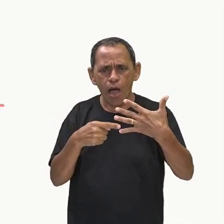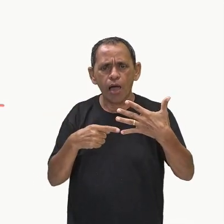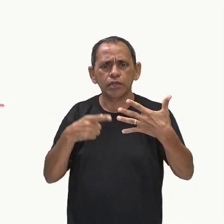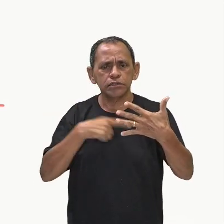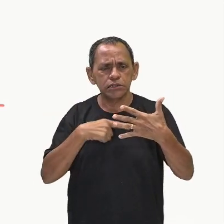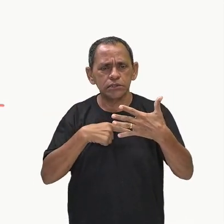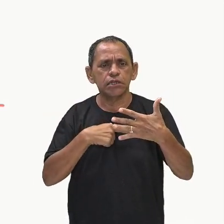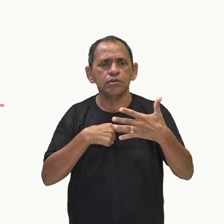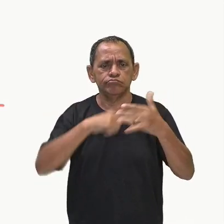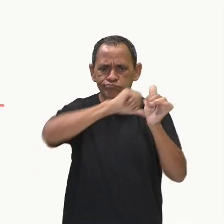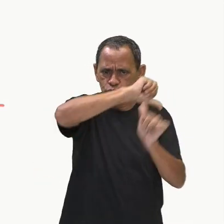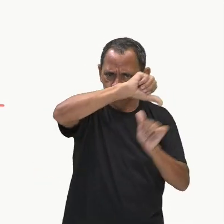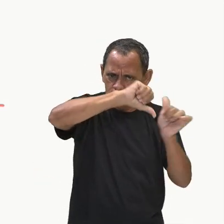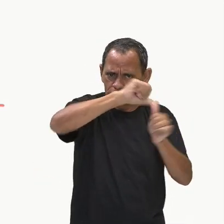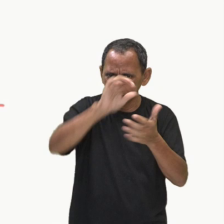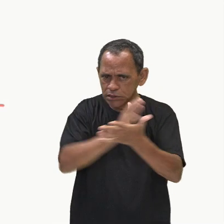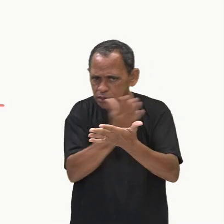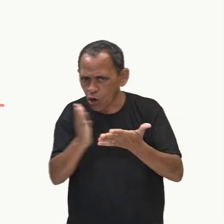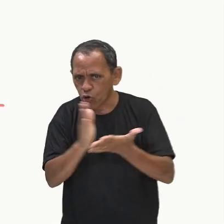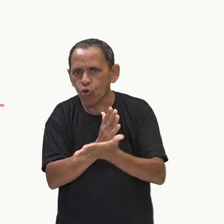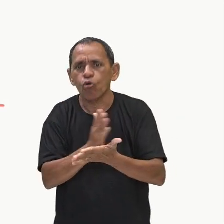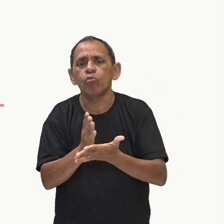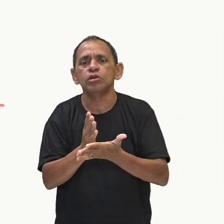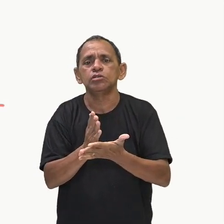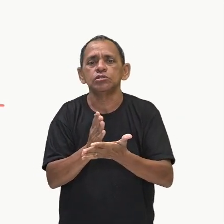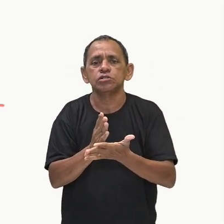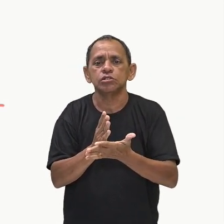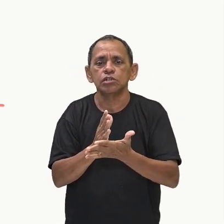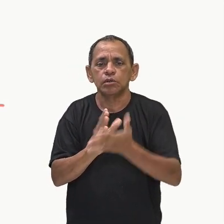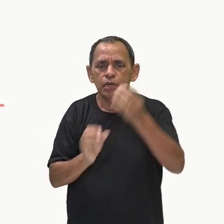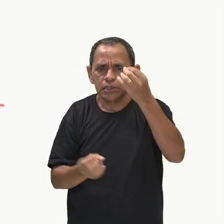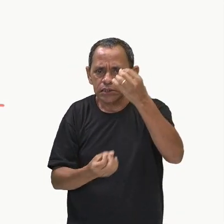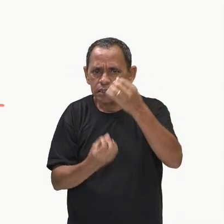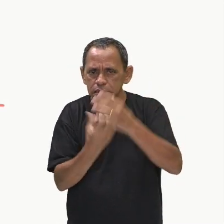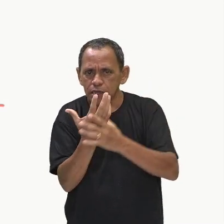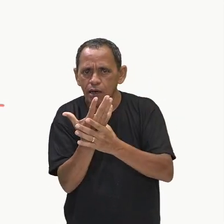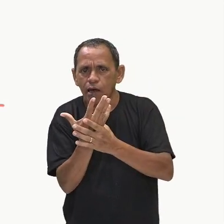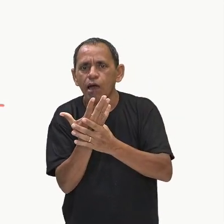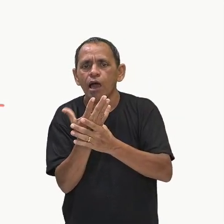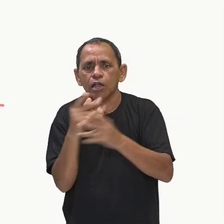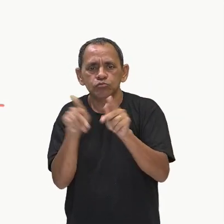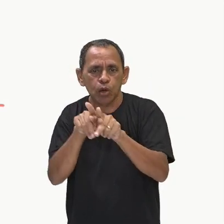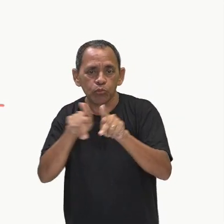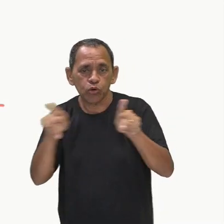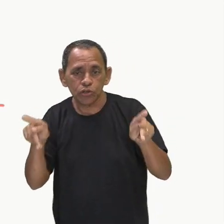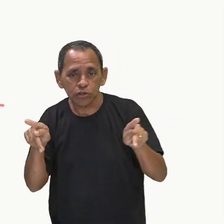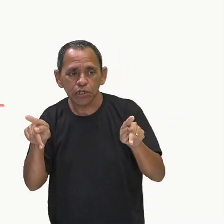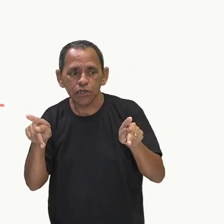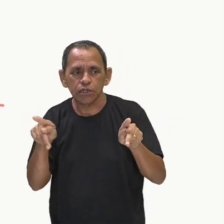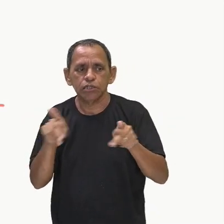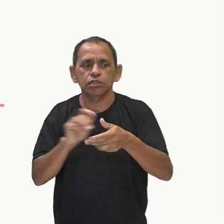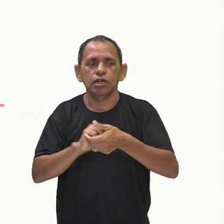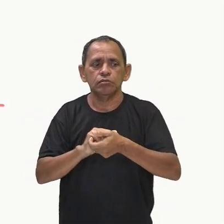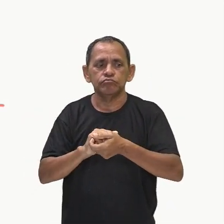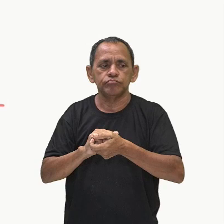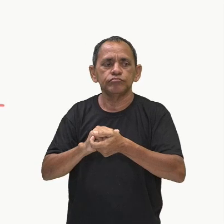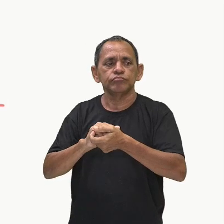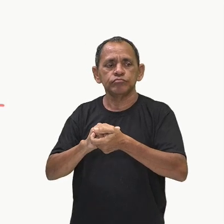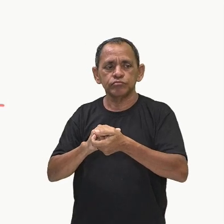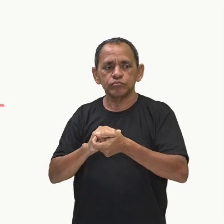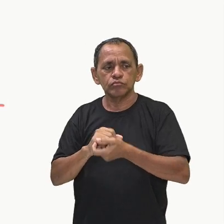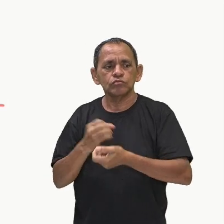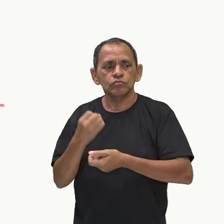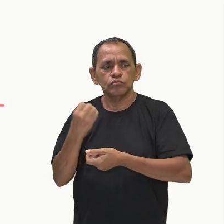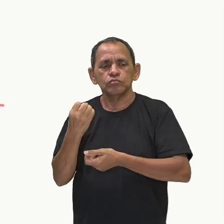algumas mudanças, né, por mais mudanças, para se tornar uma proteína útil, né, uma proteína que vai de